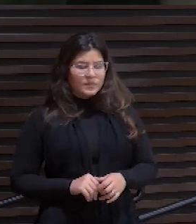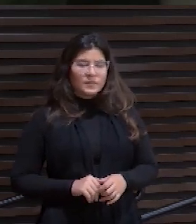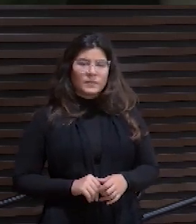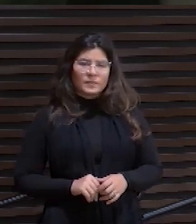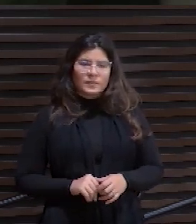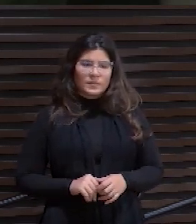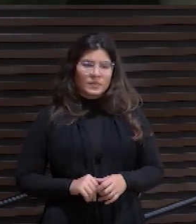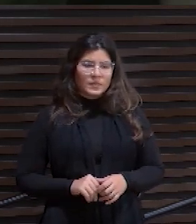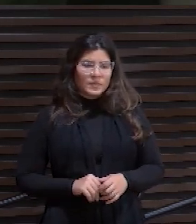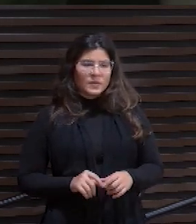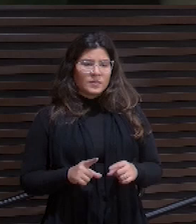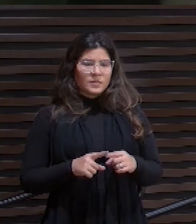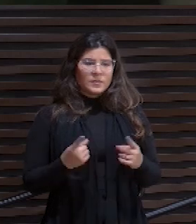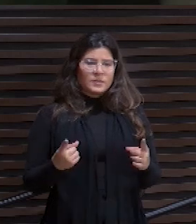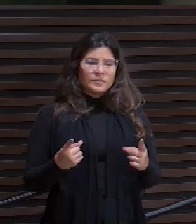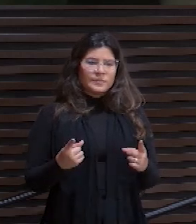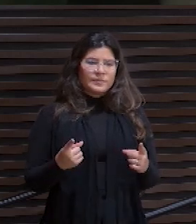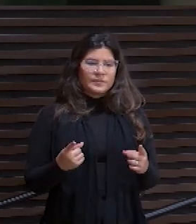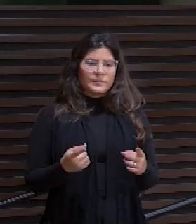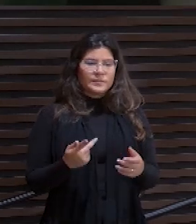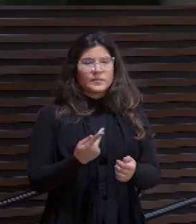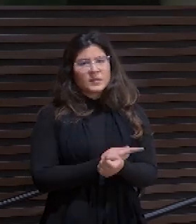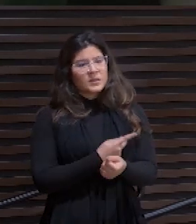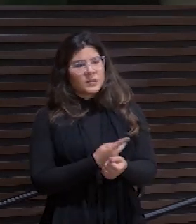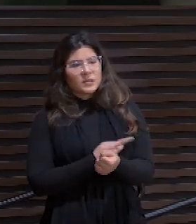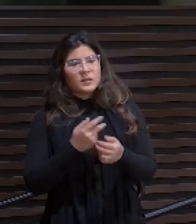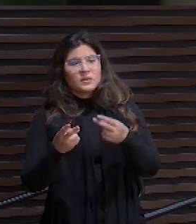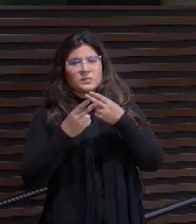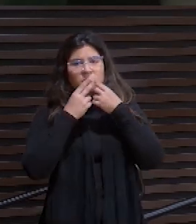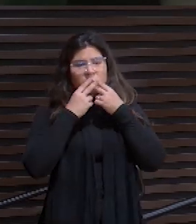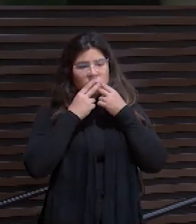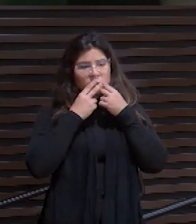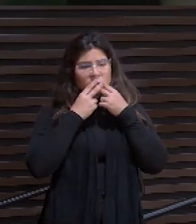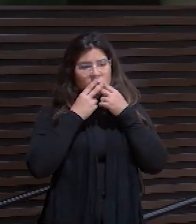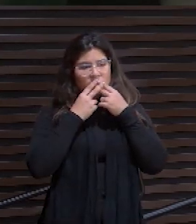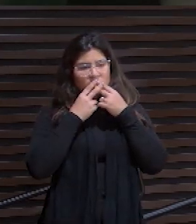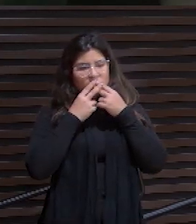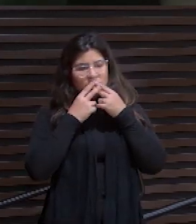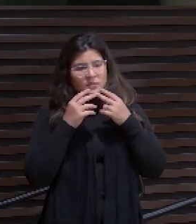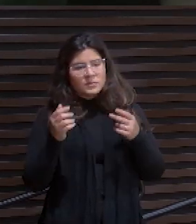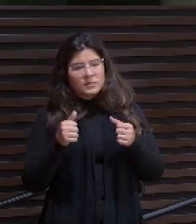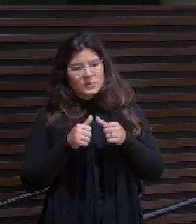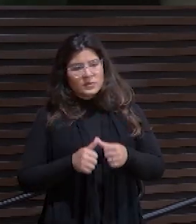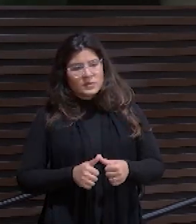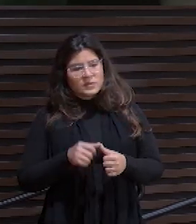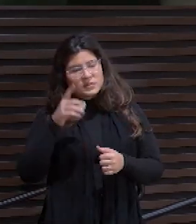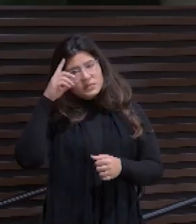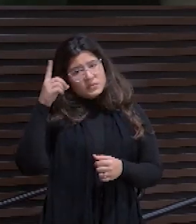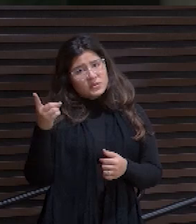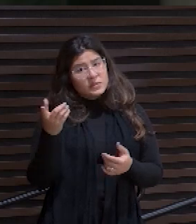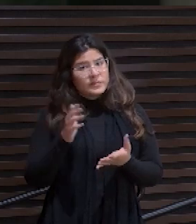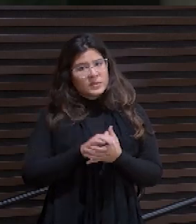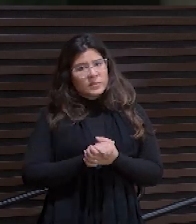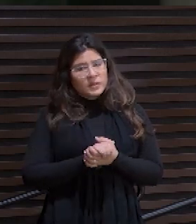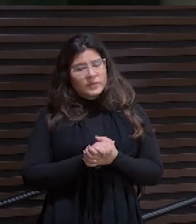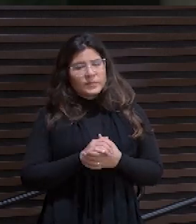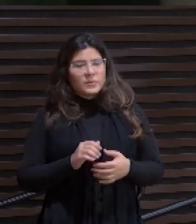mostrar isso a partir do versículo 34. Por que